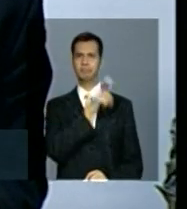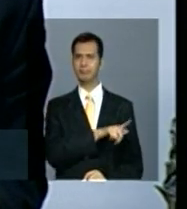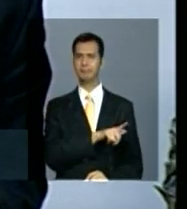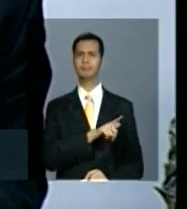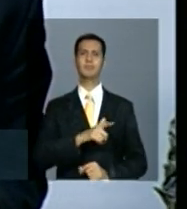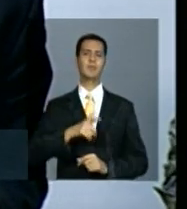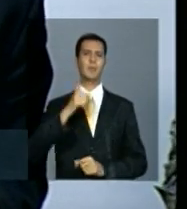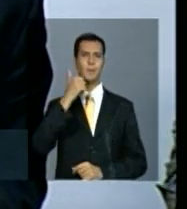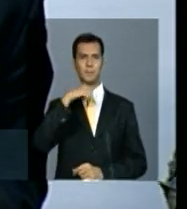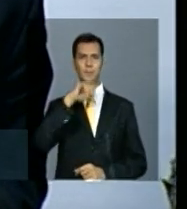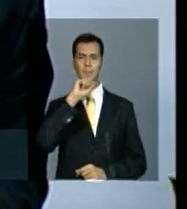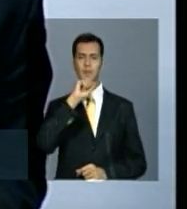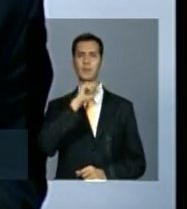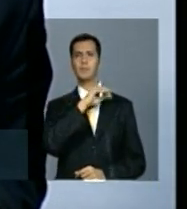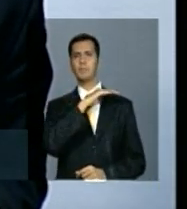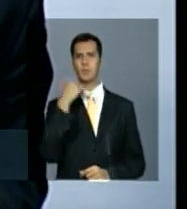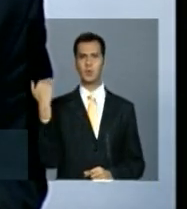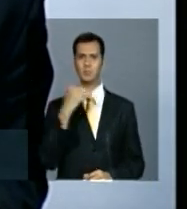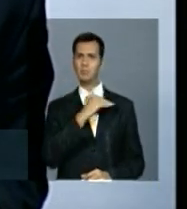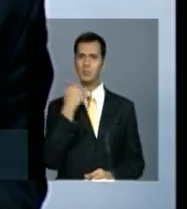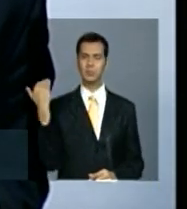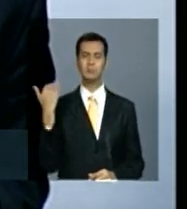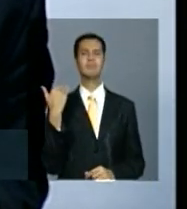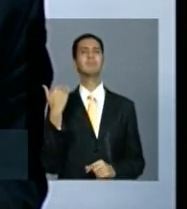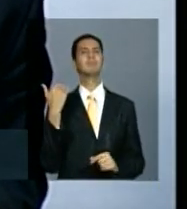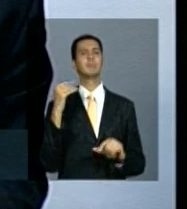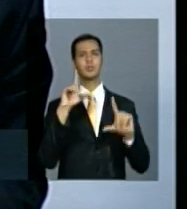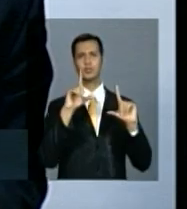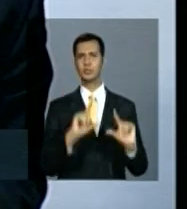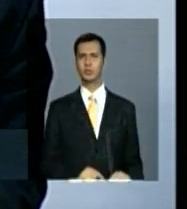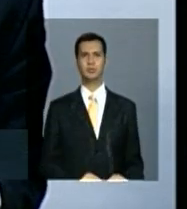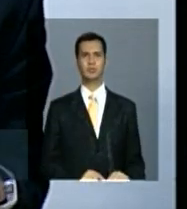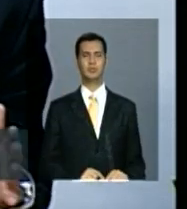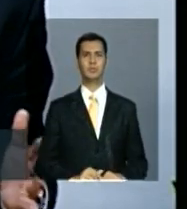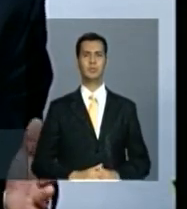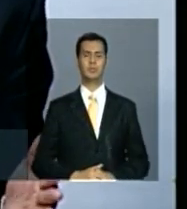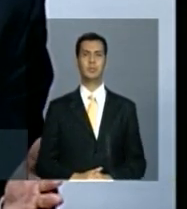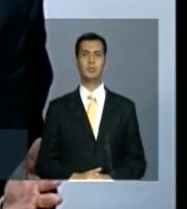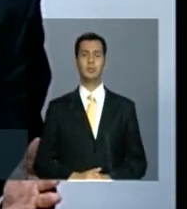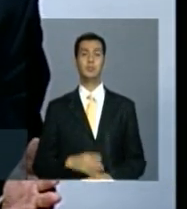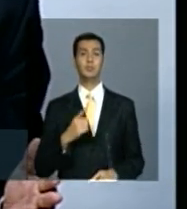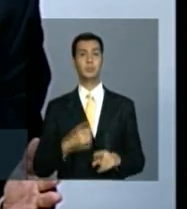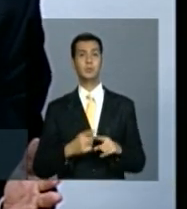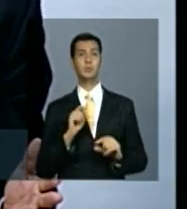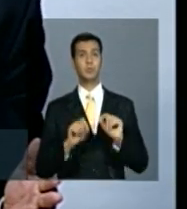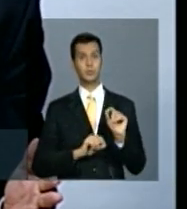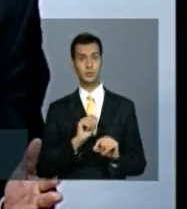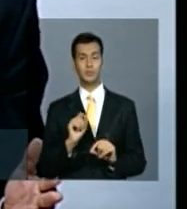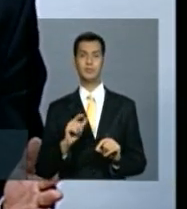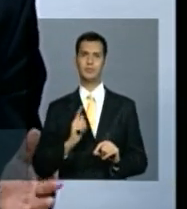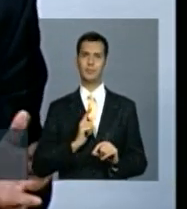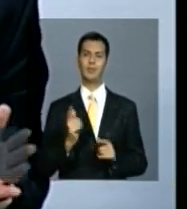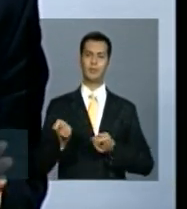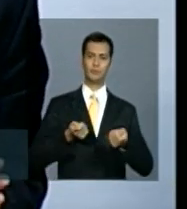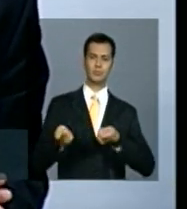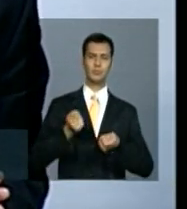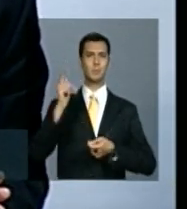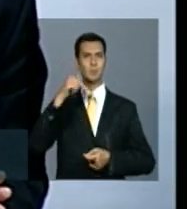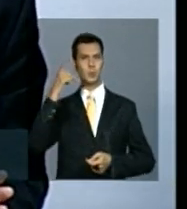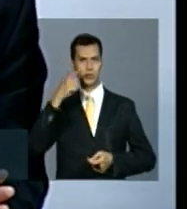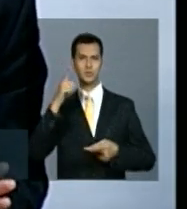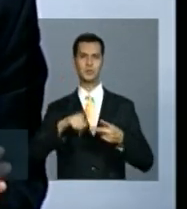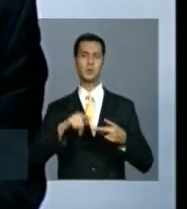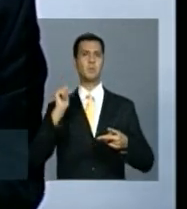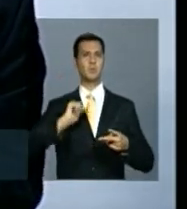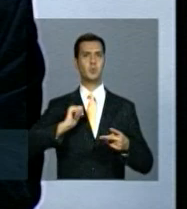eh anual no nosso país e isso se deu em função da articulação com as políticas de transferência de renda com bolsa